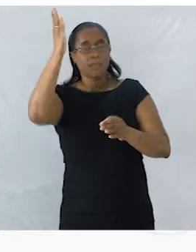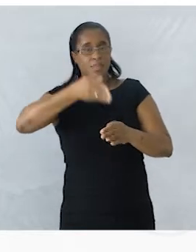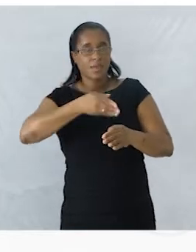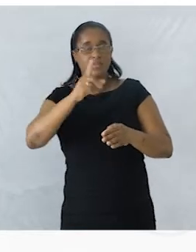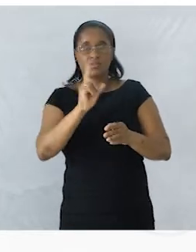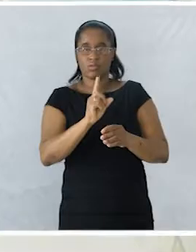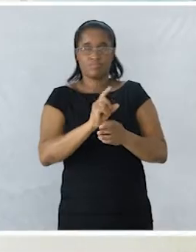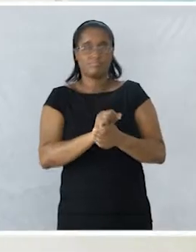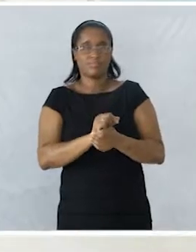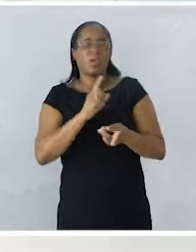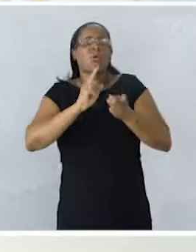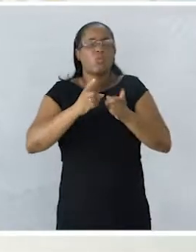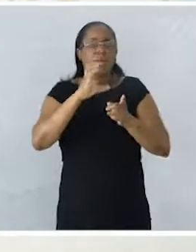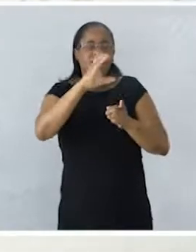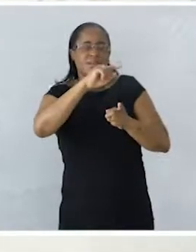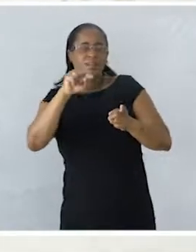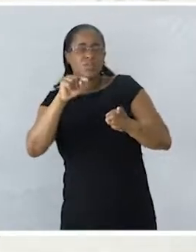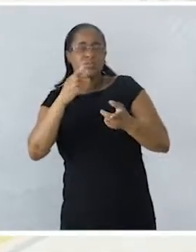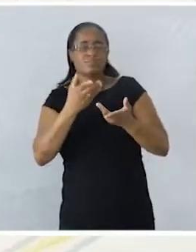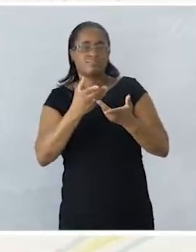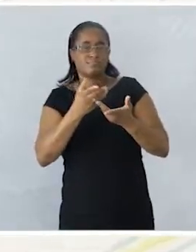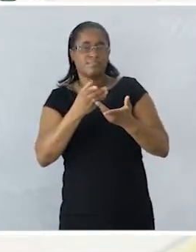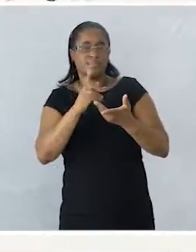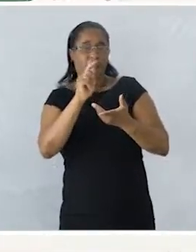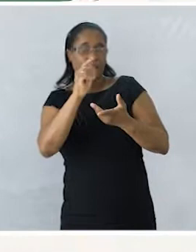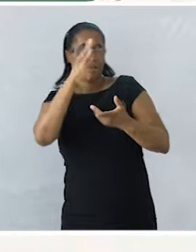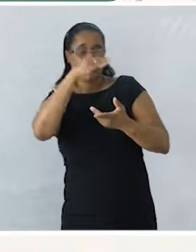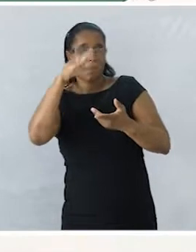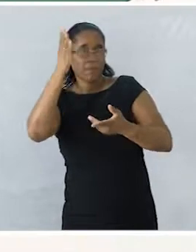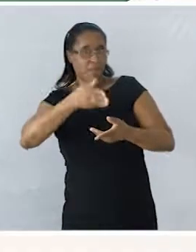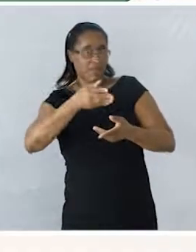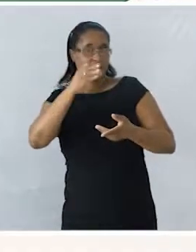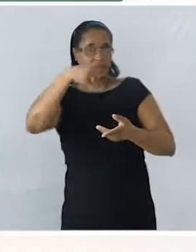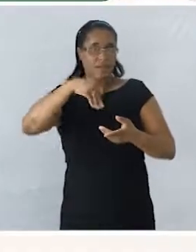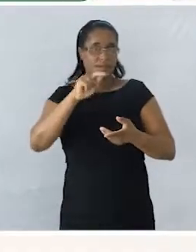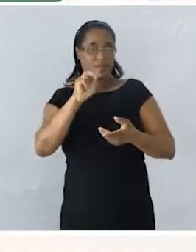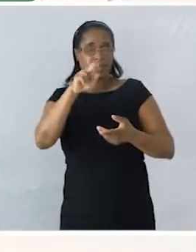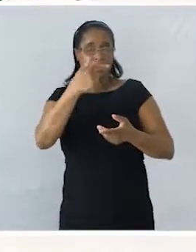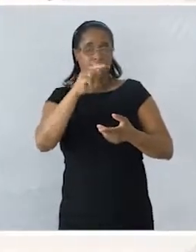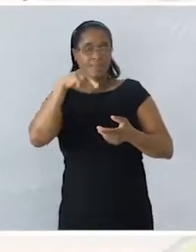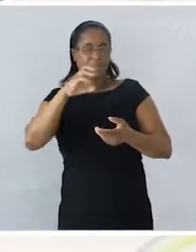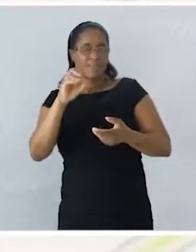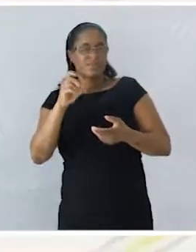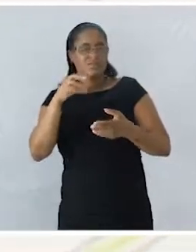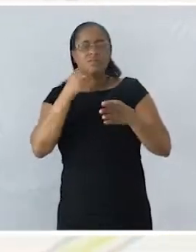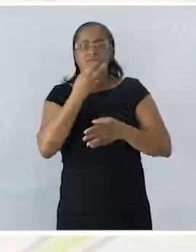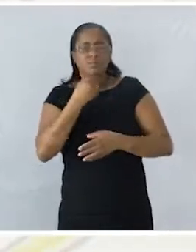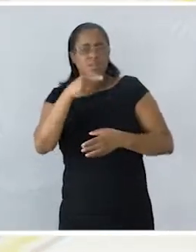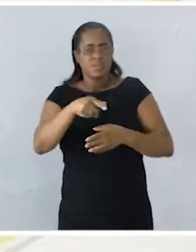O que é a relação de pertença? Eu vou explicar aqui, depois vamos para o apontamento. Mais uma vez o